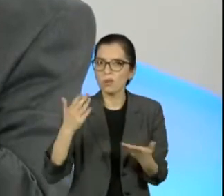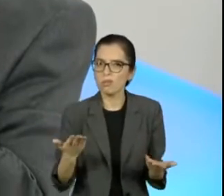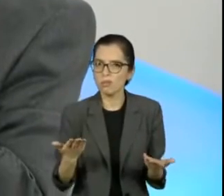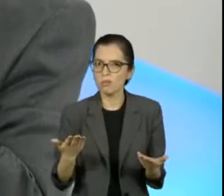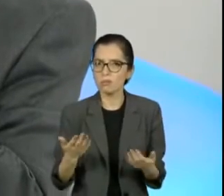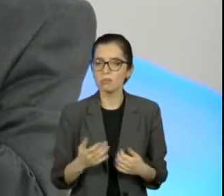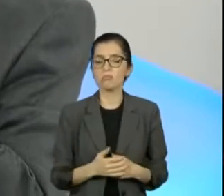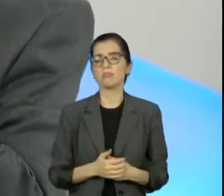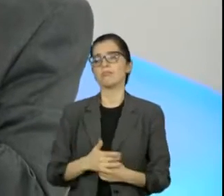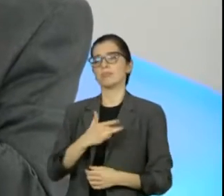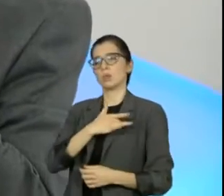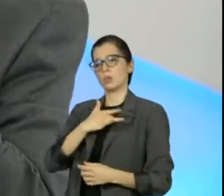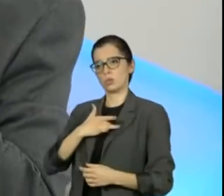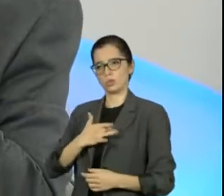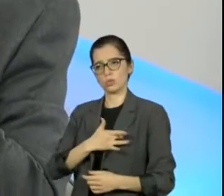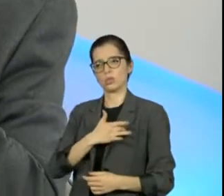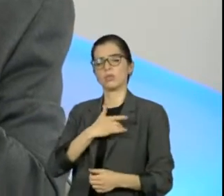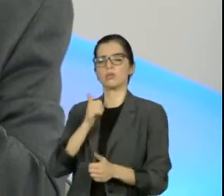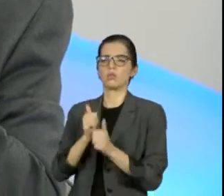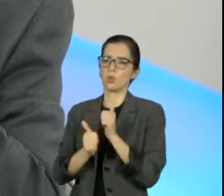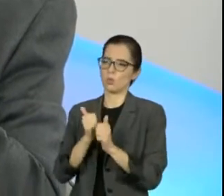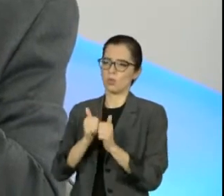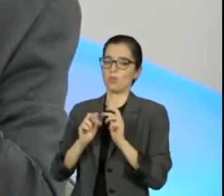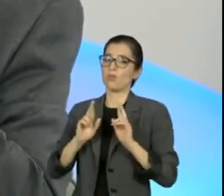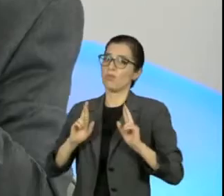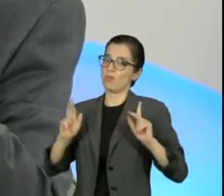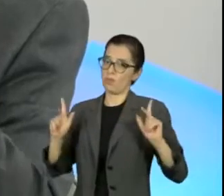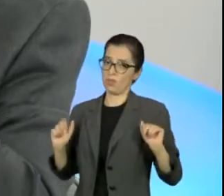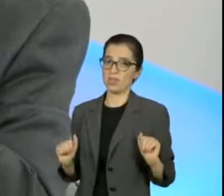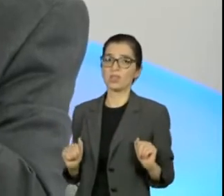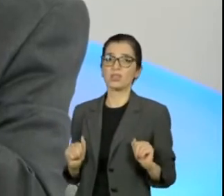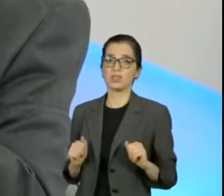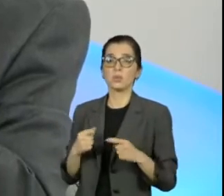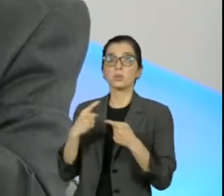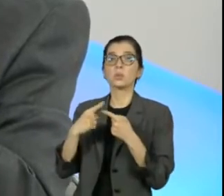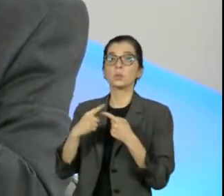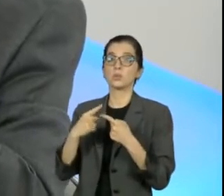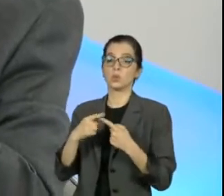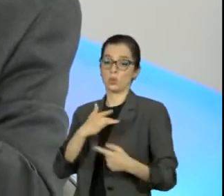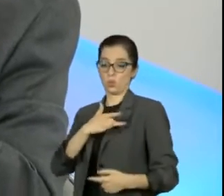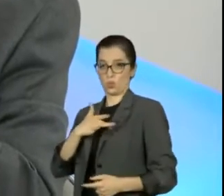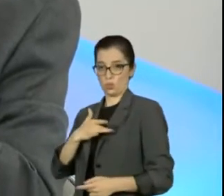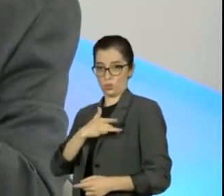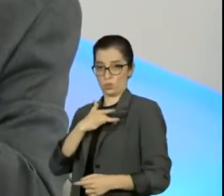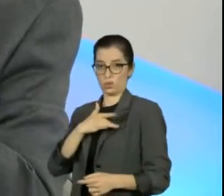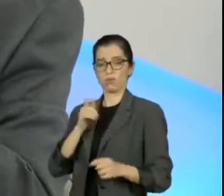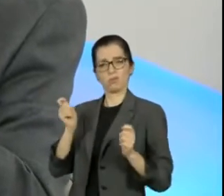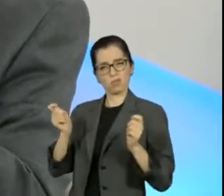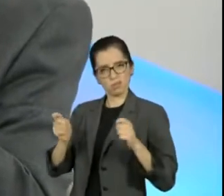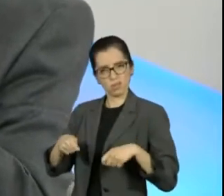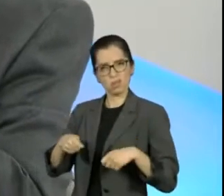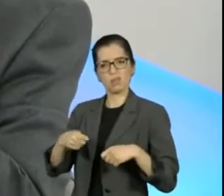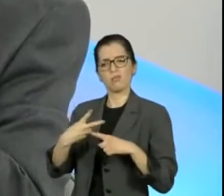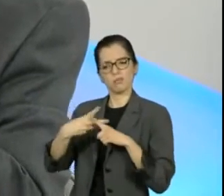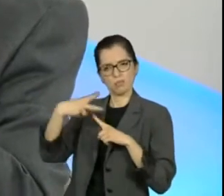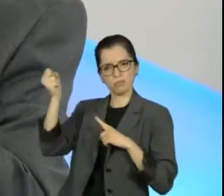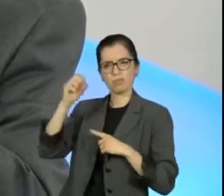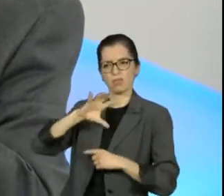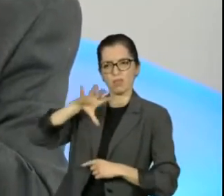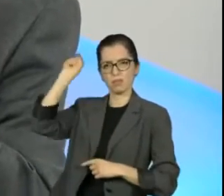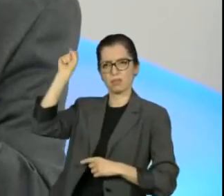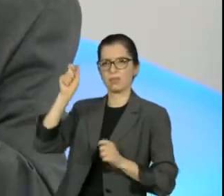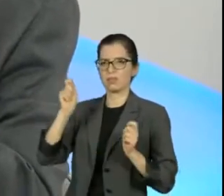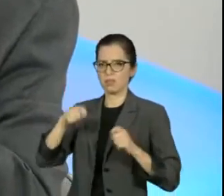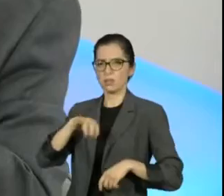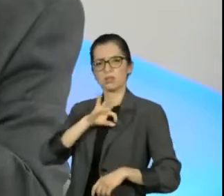muito diferente, né? E ninguém notou, quem gosta de futebol. Porque o Cruzeiro tinha time para ser campeão, elenco para ser campeão, salário para ser